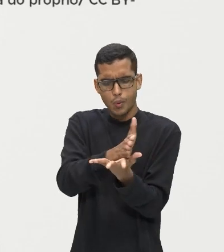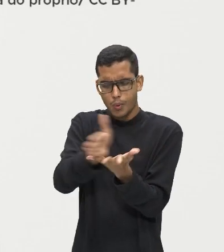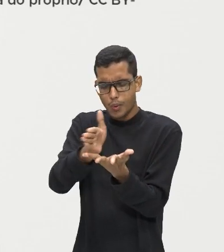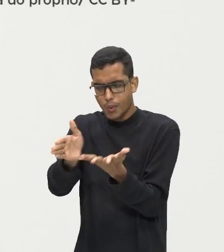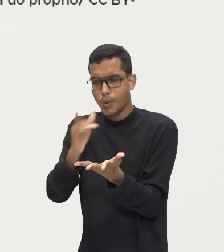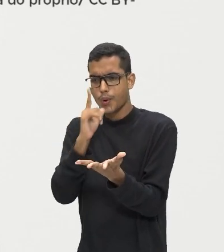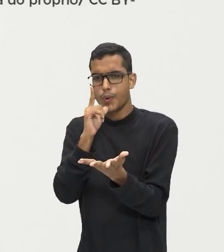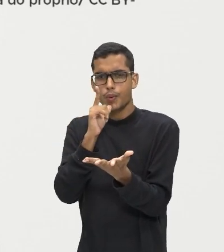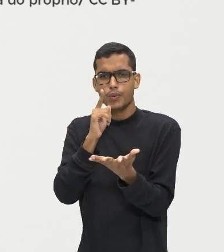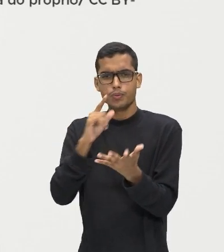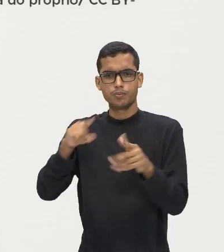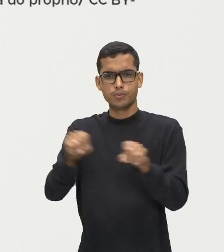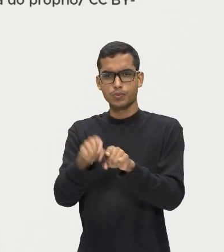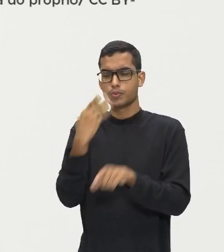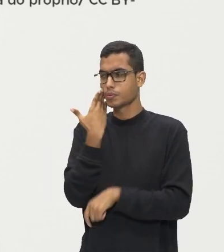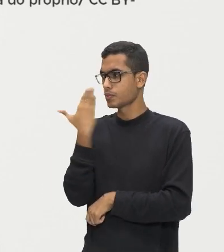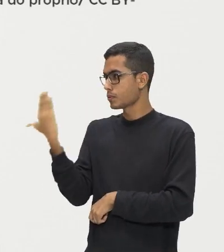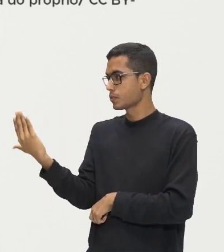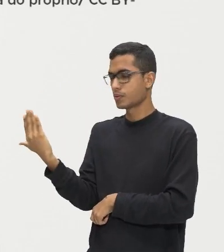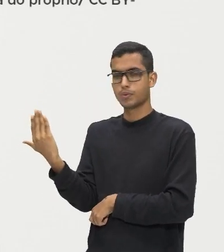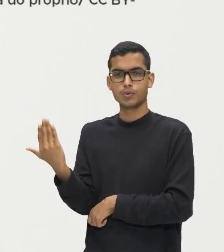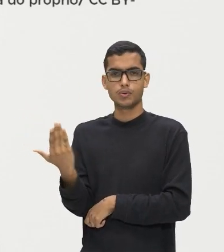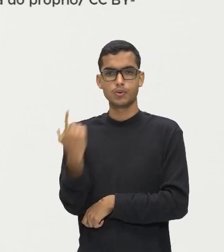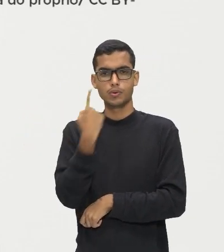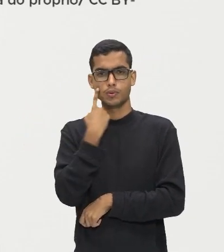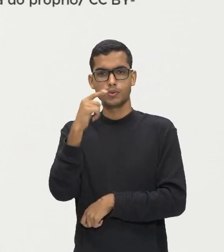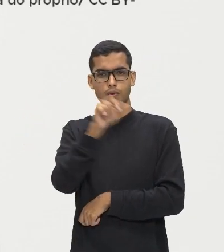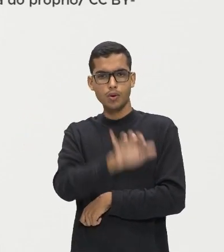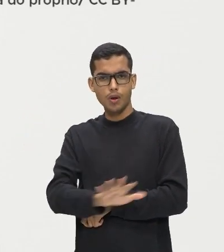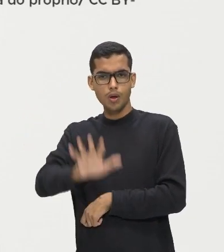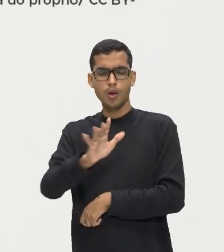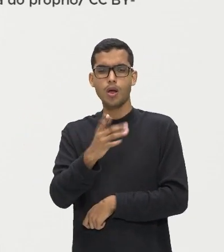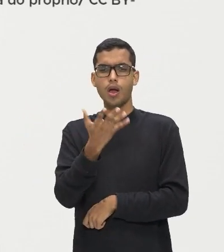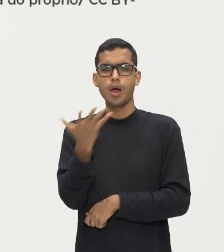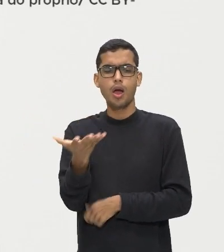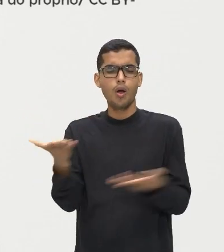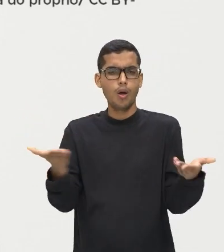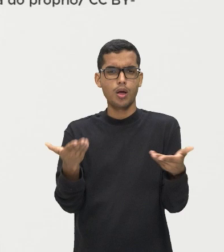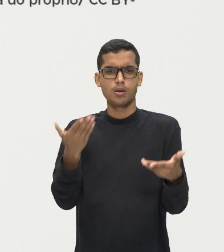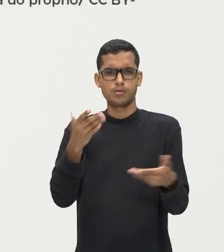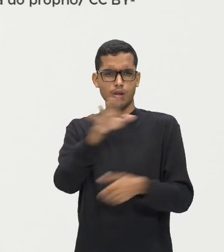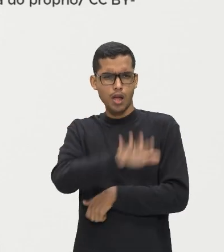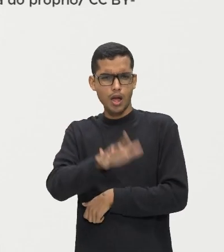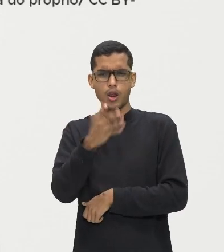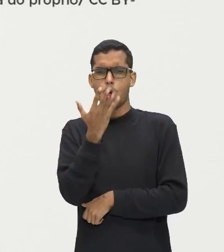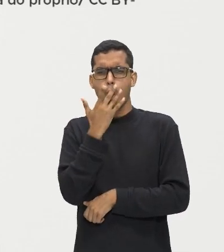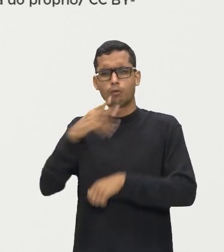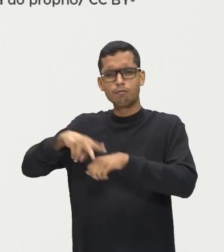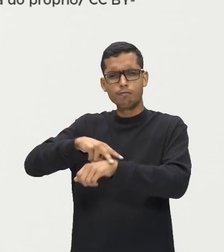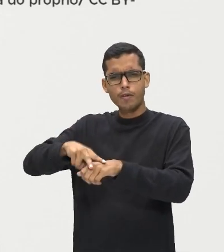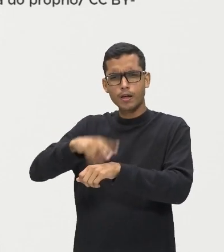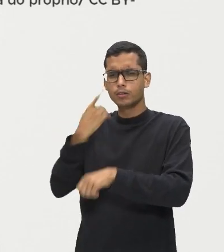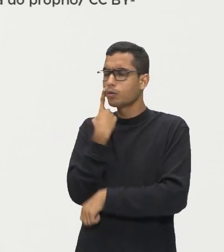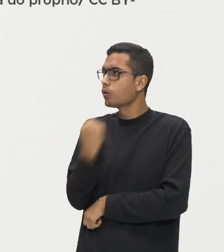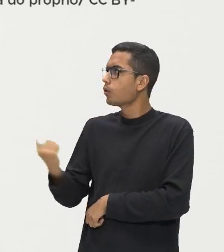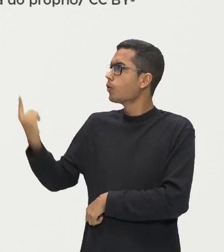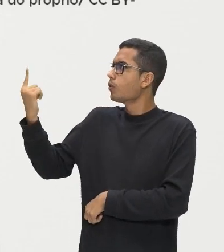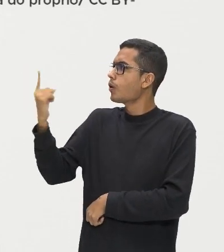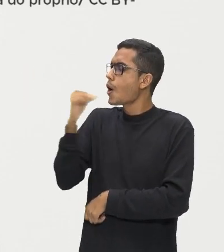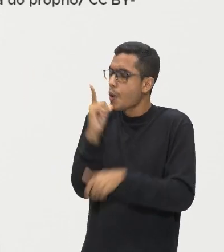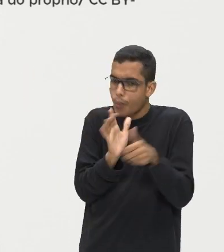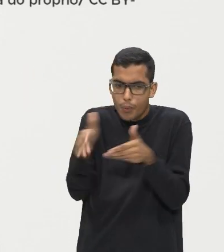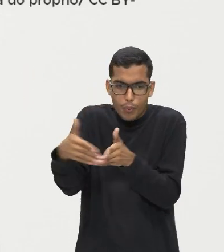enorme verde está representando a bacia hidrográfica do rio Amazonas. Tá? Isso é porque eu tenho um conhecimento